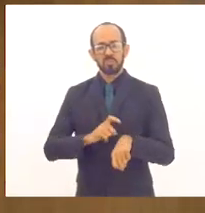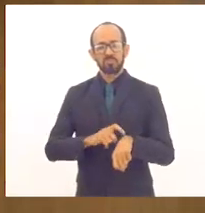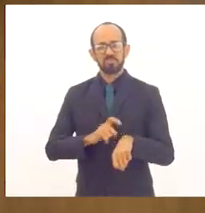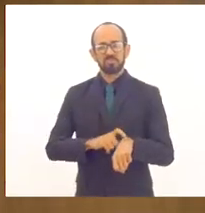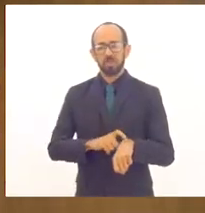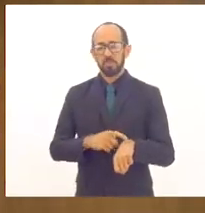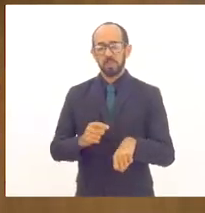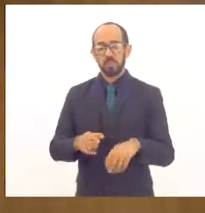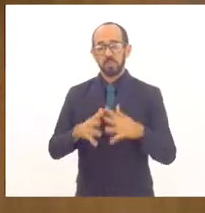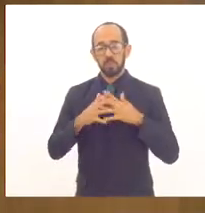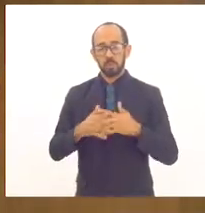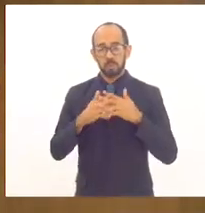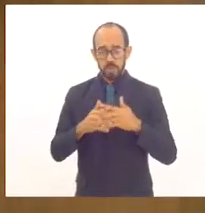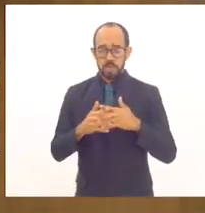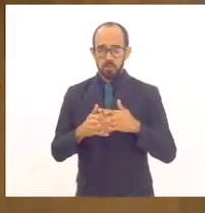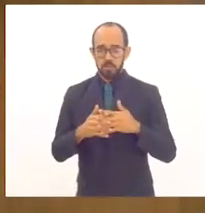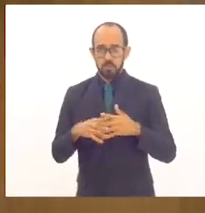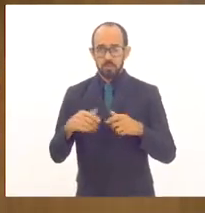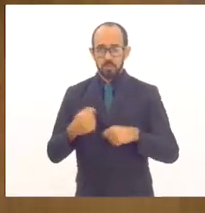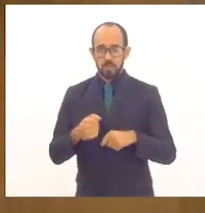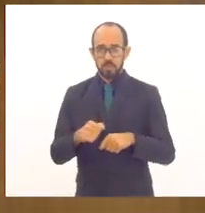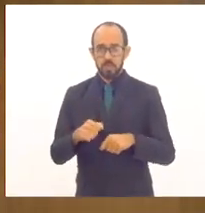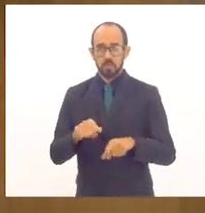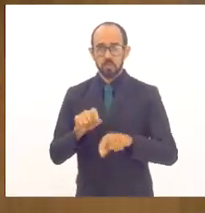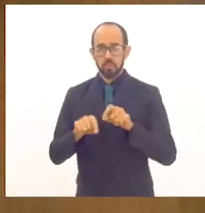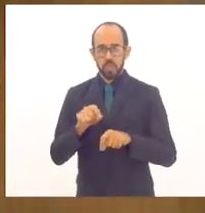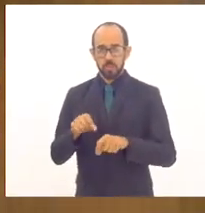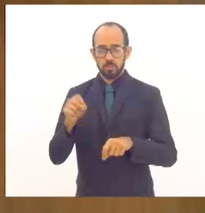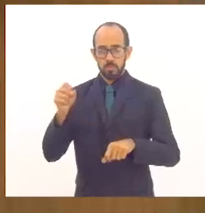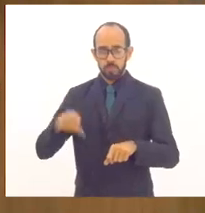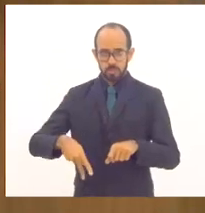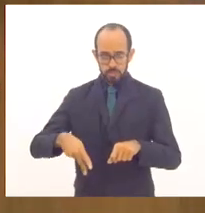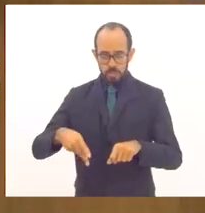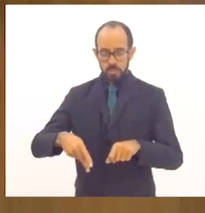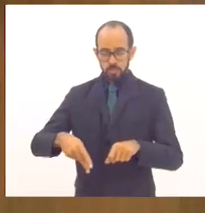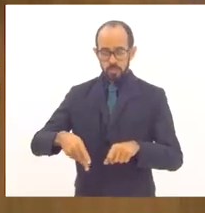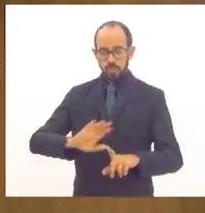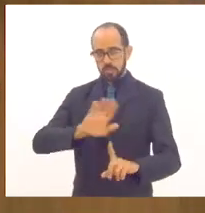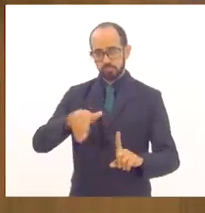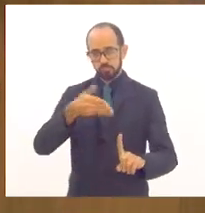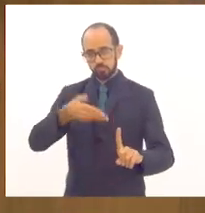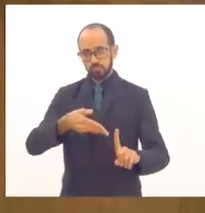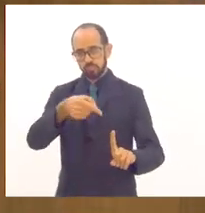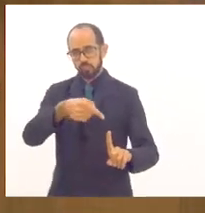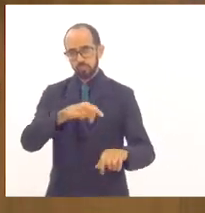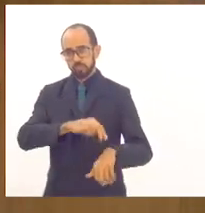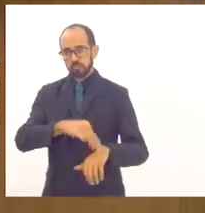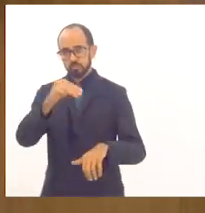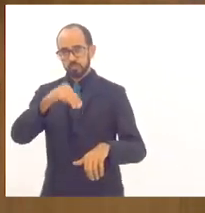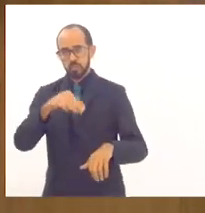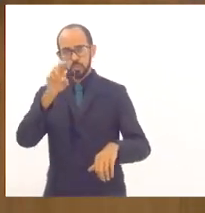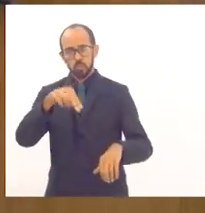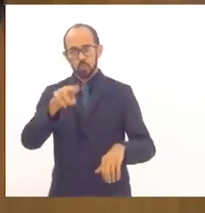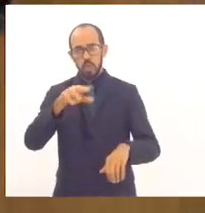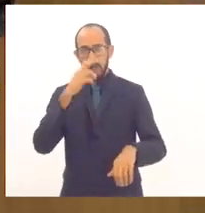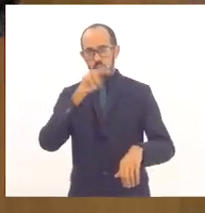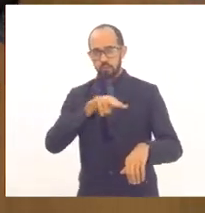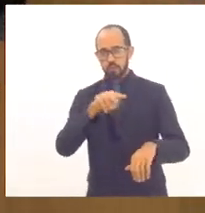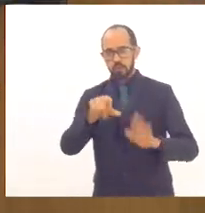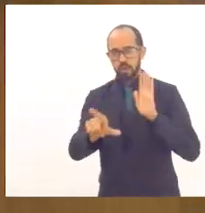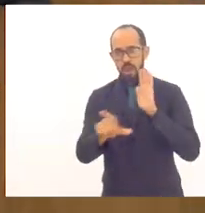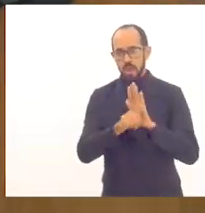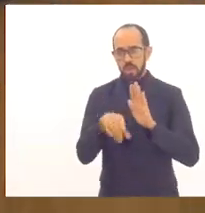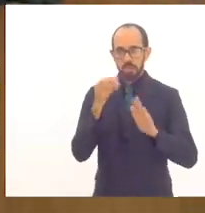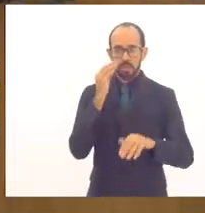aí, cuidando de uma aposentadoria digna para esses mestres. Isso aí eu não vi em nenhuma lei que tentaram até